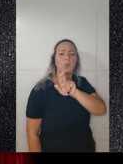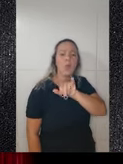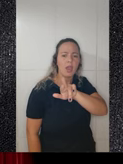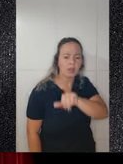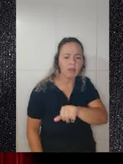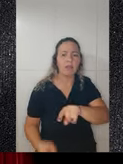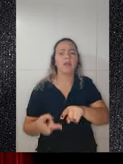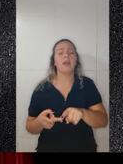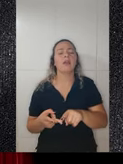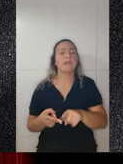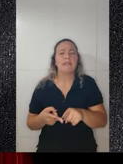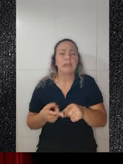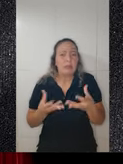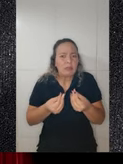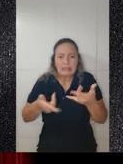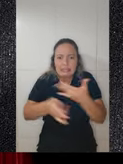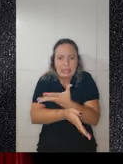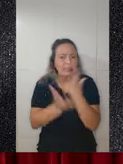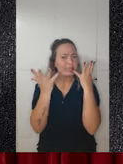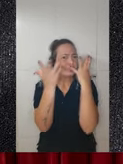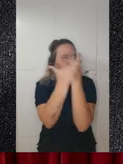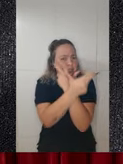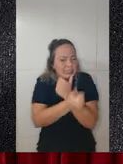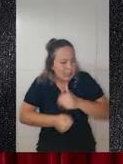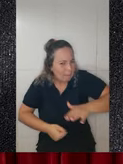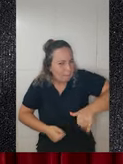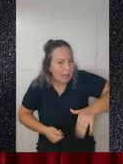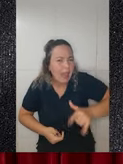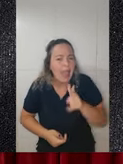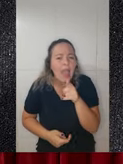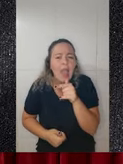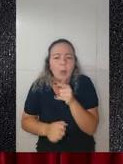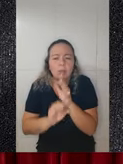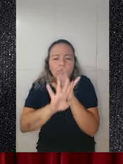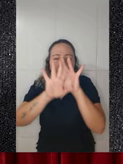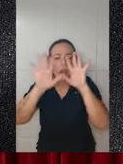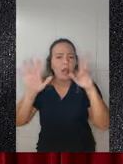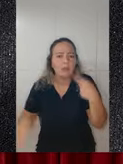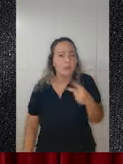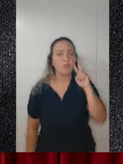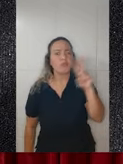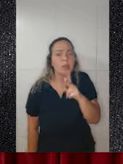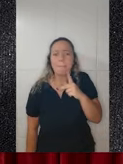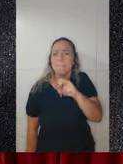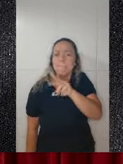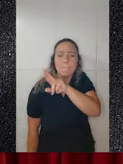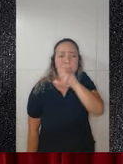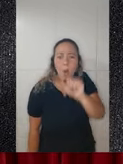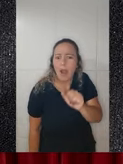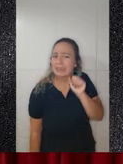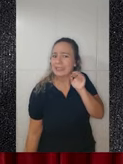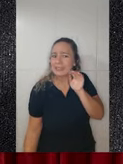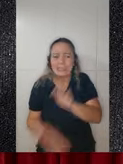céu incrível, praias sensacionais, águas cristalinas. E eu não vi porra nenhuma, bro. O que é que eu fui fazer